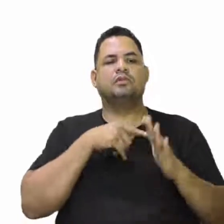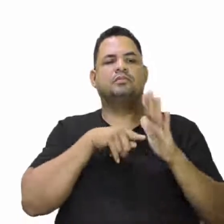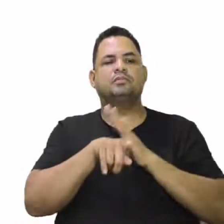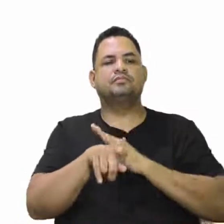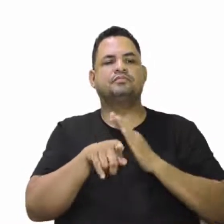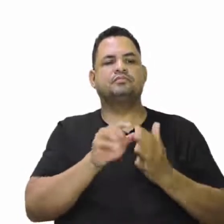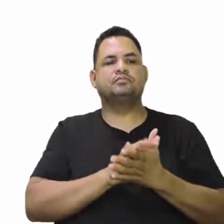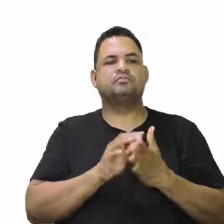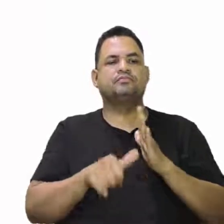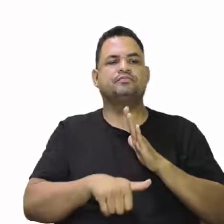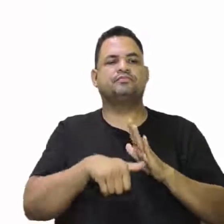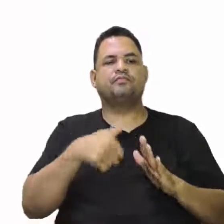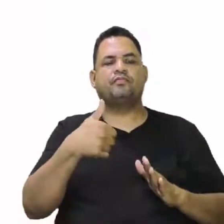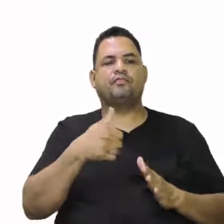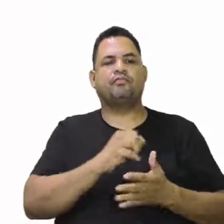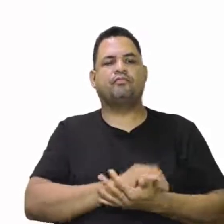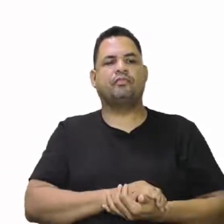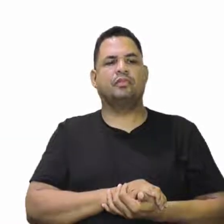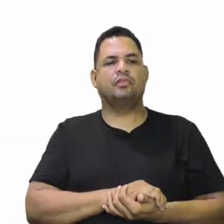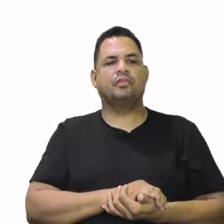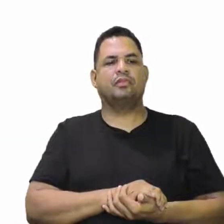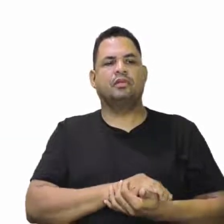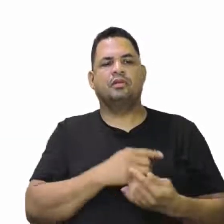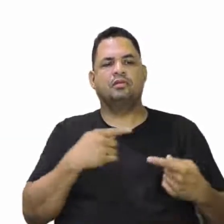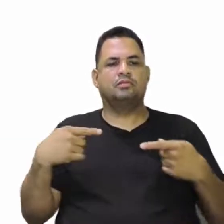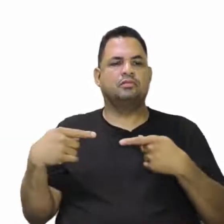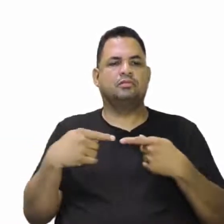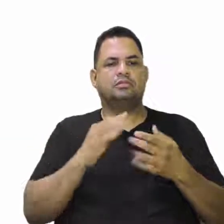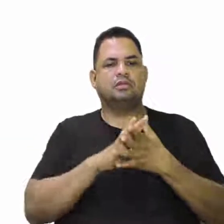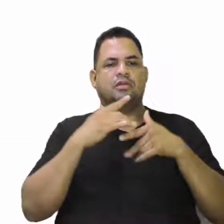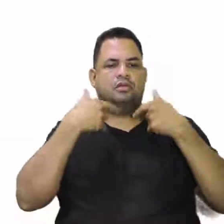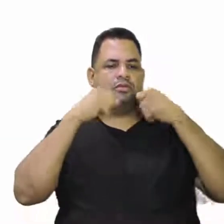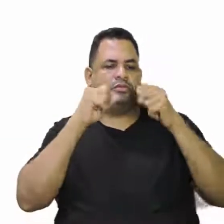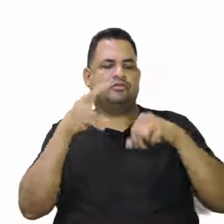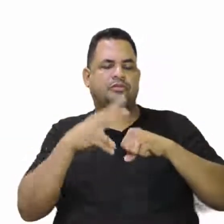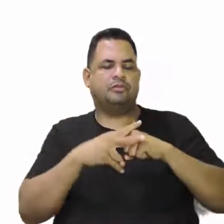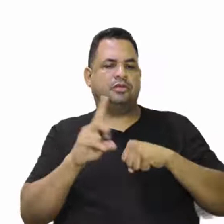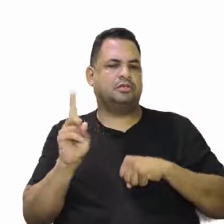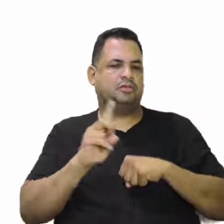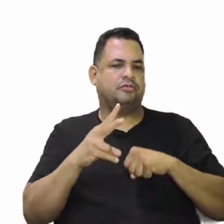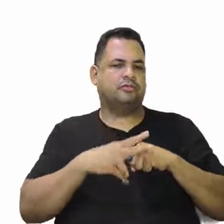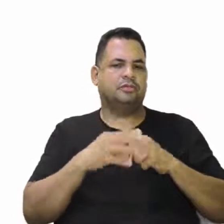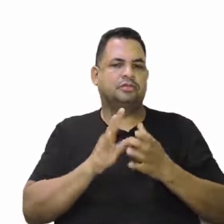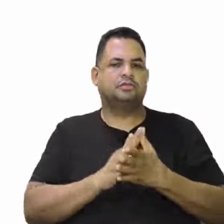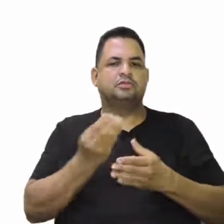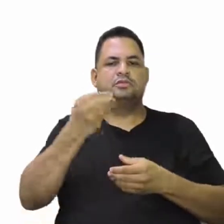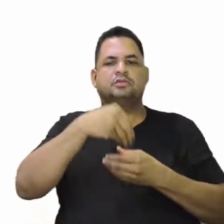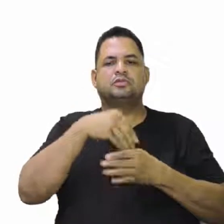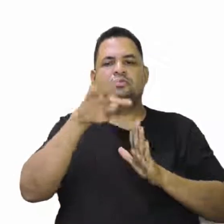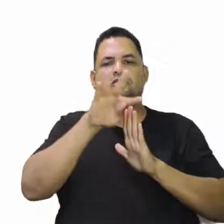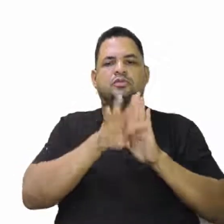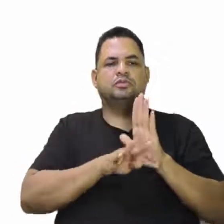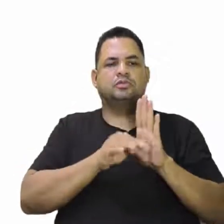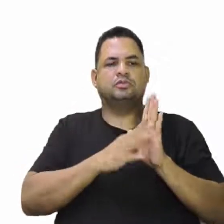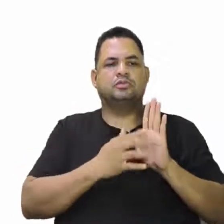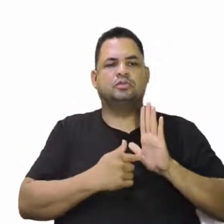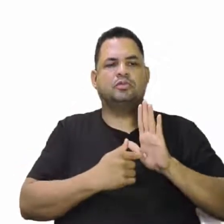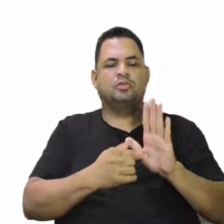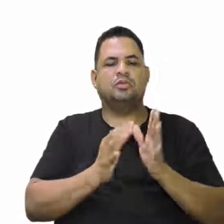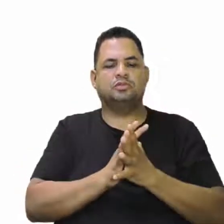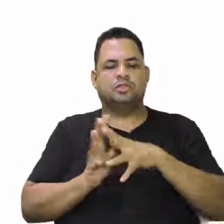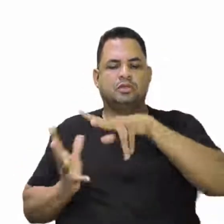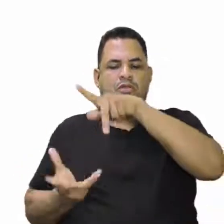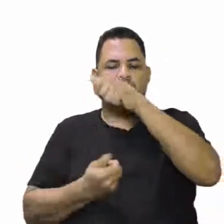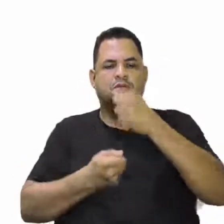A primeira, a relação da linguagem verbal e não verbal no texto outorga a